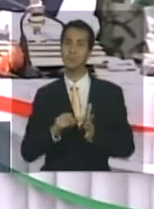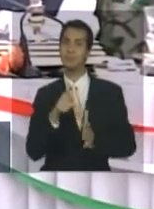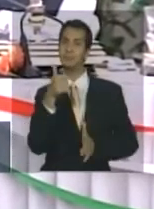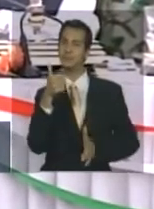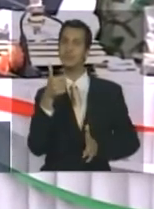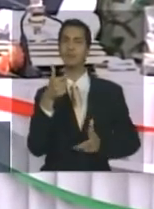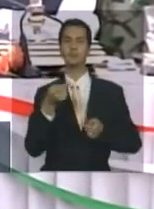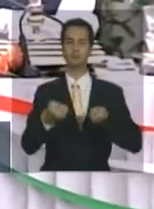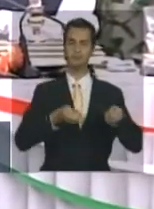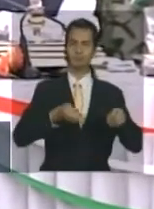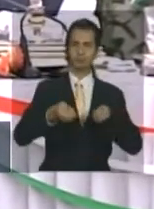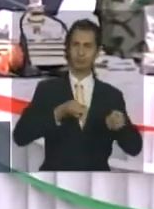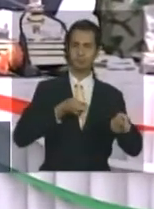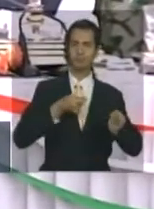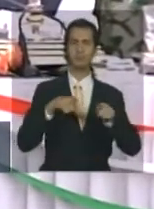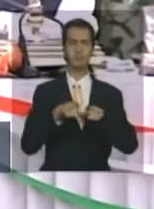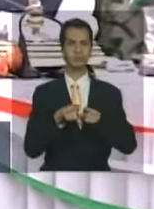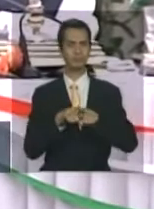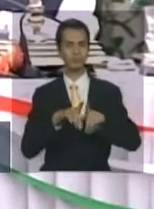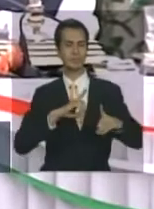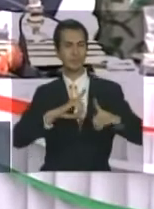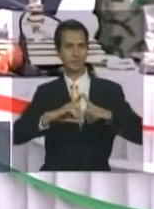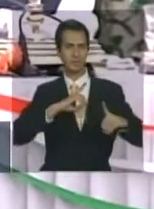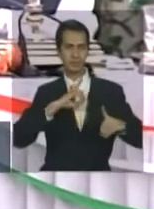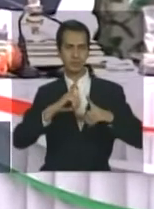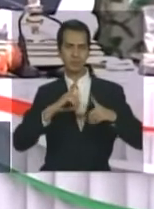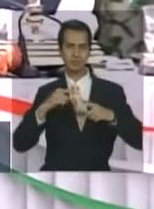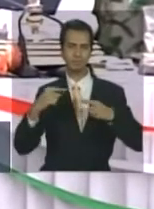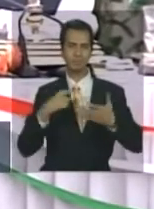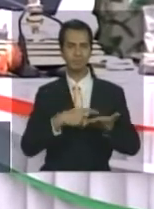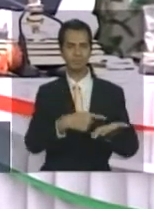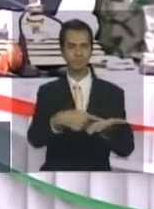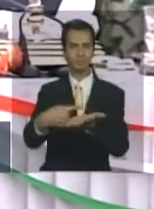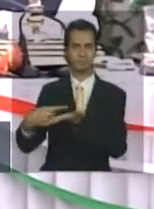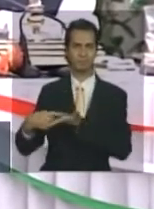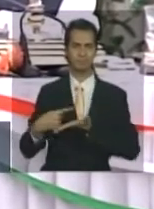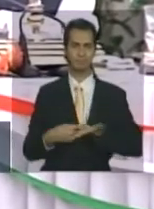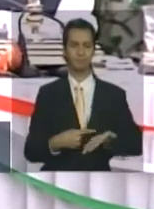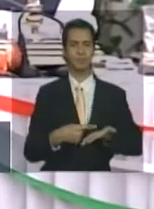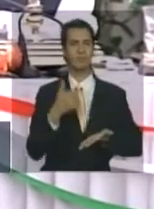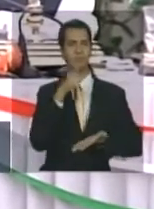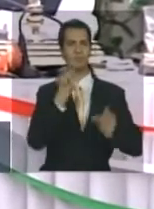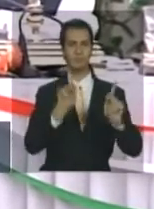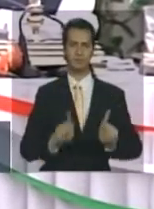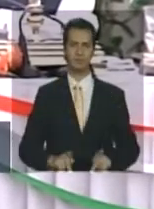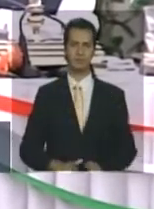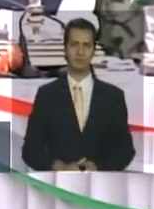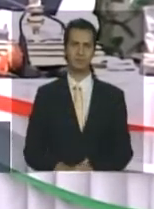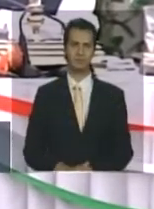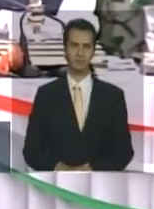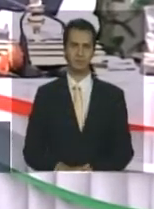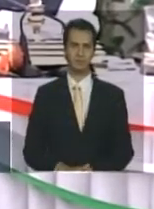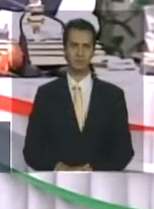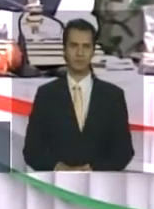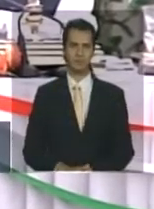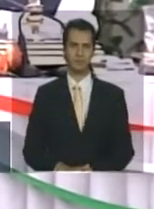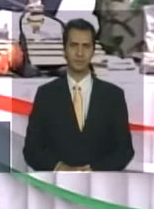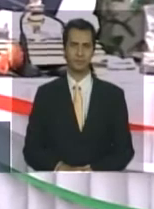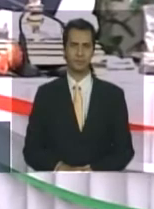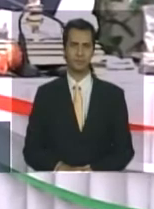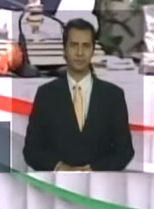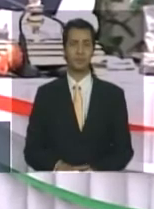attach priority to peaceful dispute settlements by means of mediation and mutual understanding. Eu e